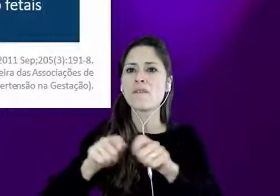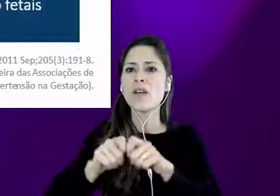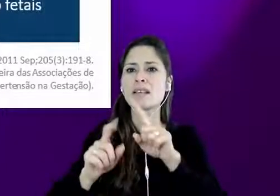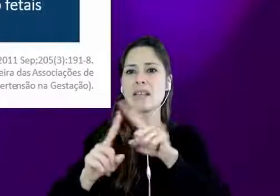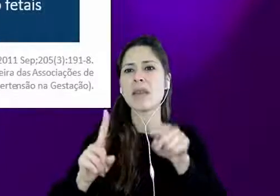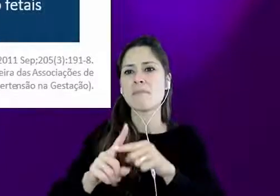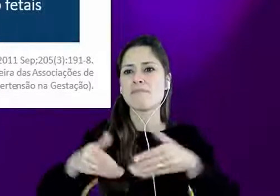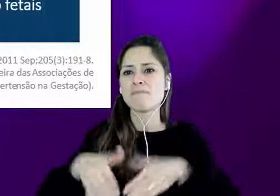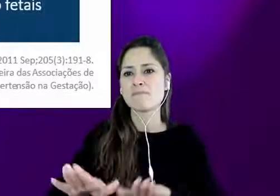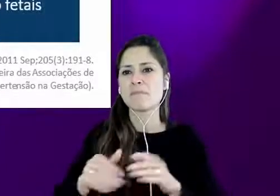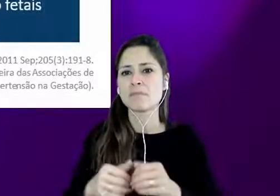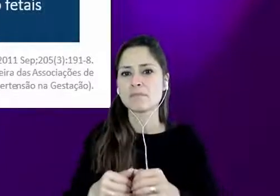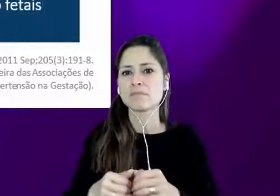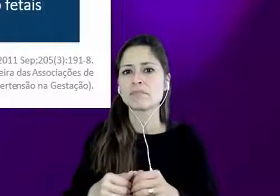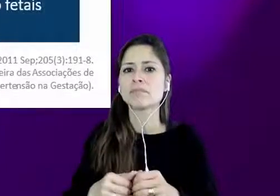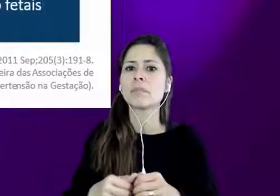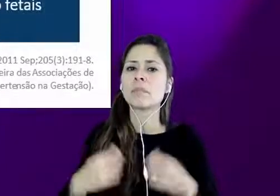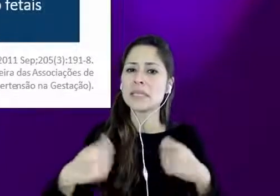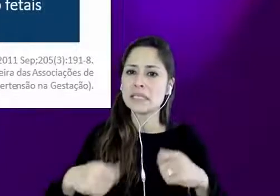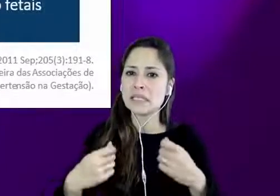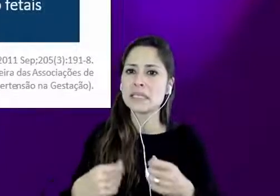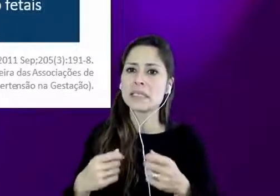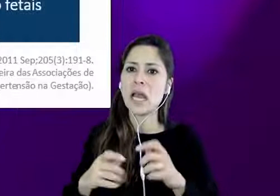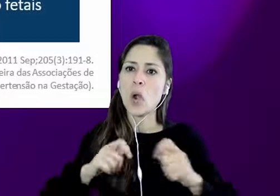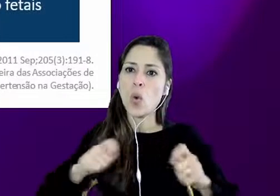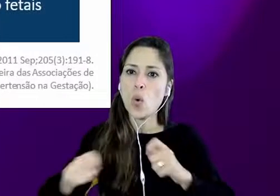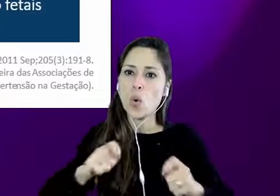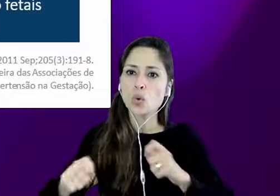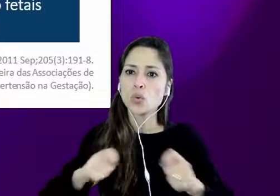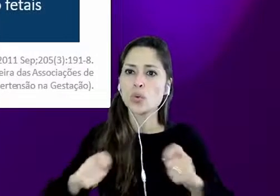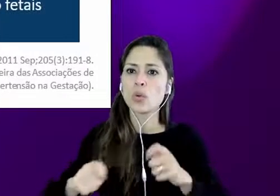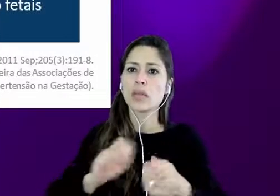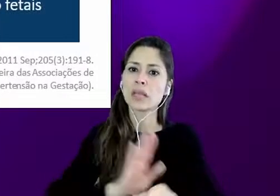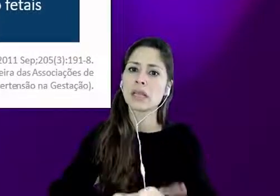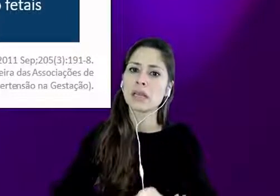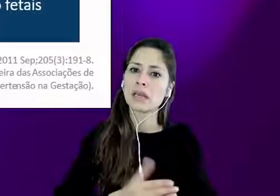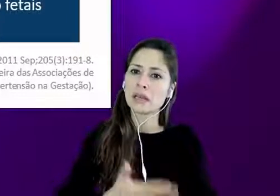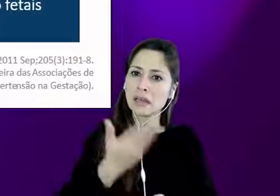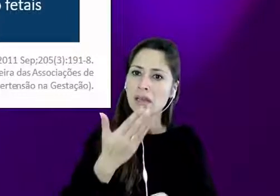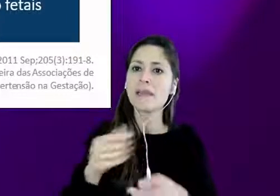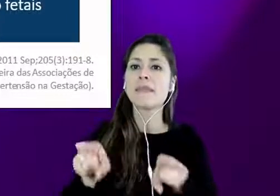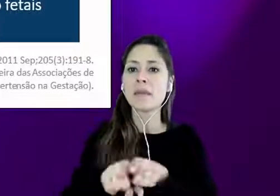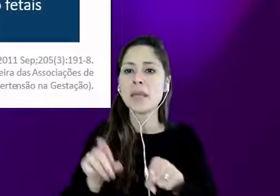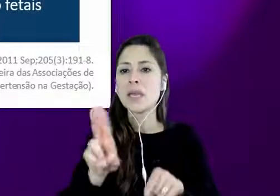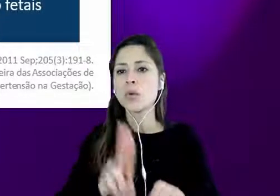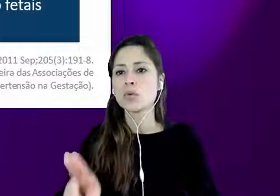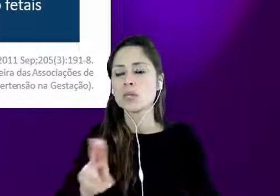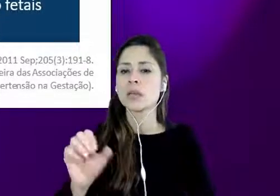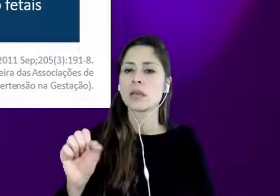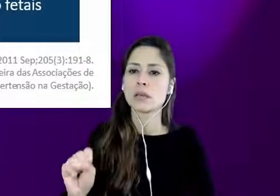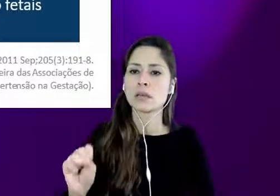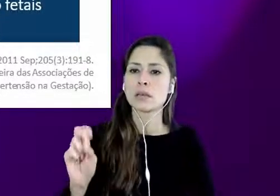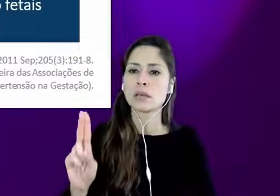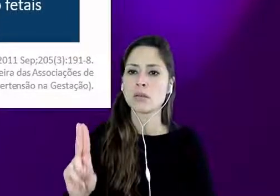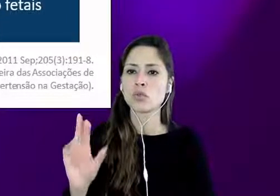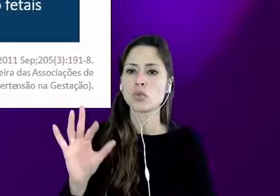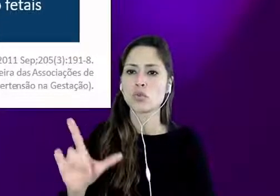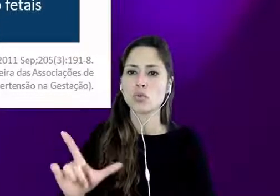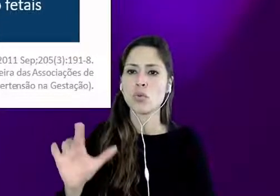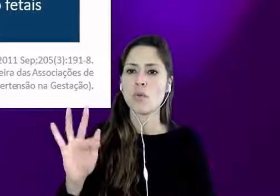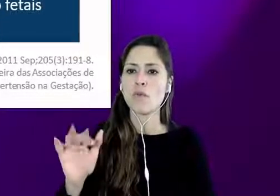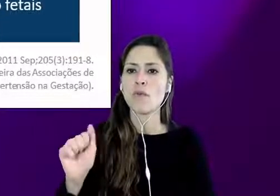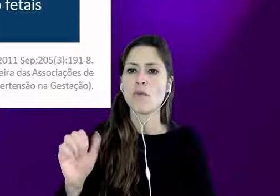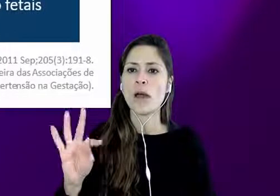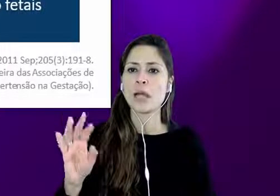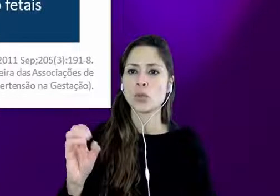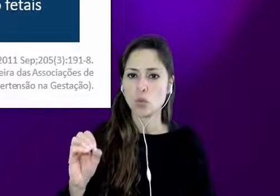precisa internada, manter o controle da pressão arterial, utilizar sulfato de magnésio, monitorar tanto a parte laboratorial como o